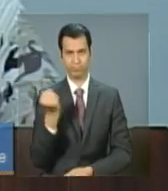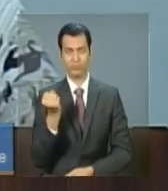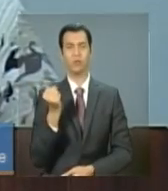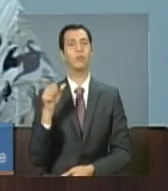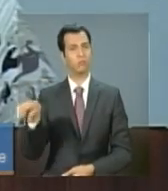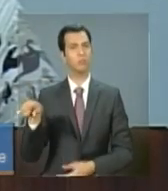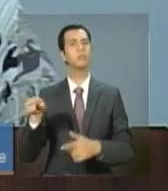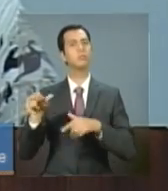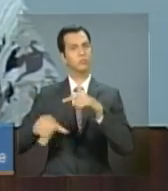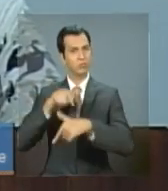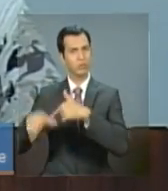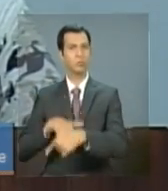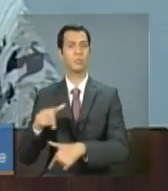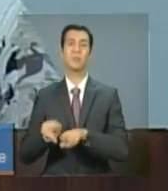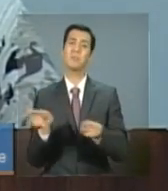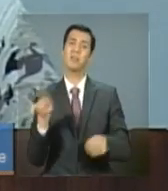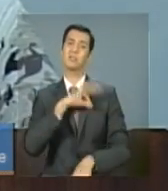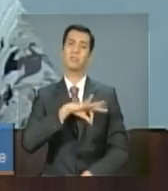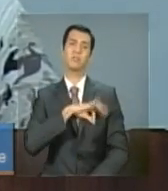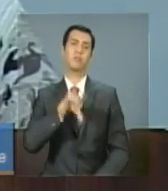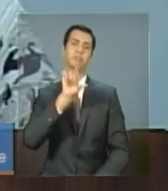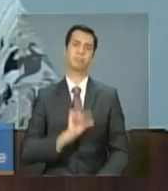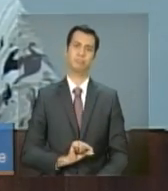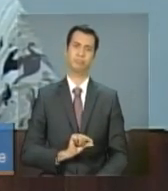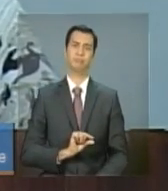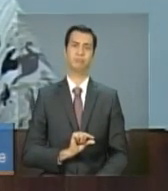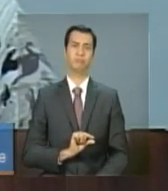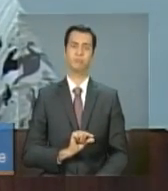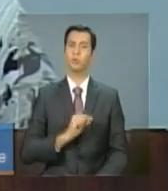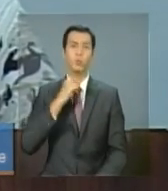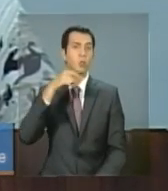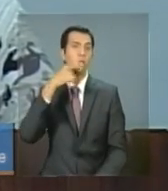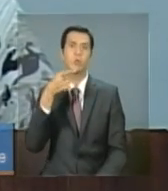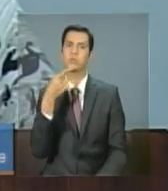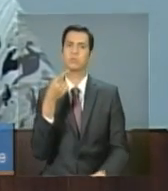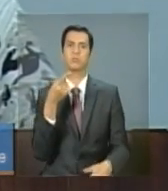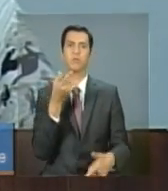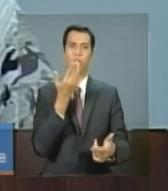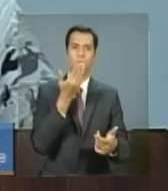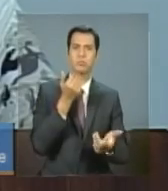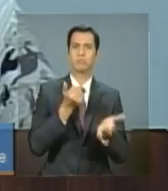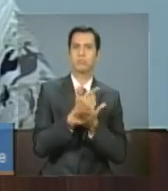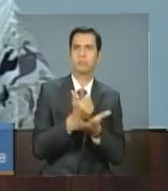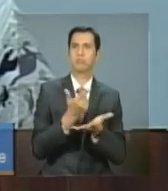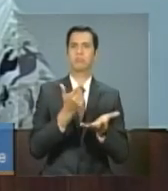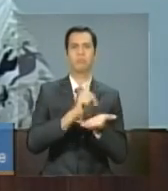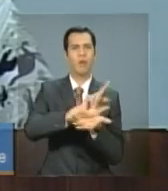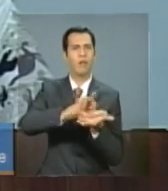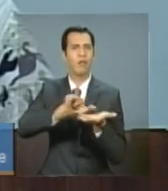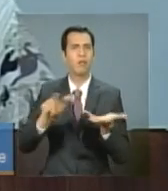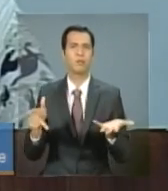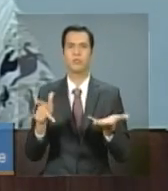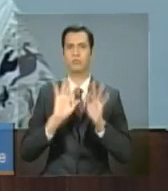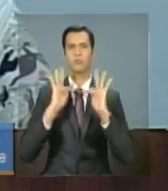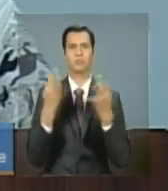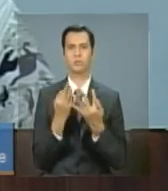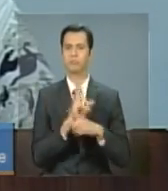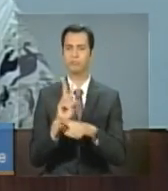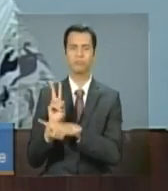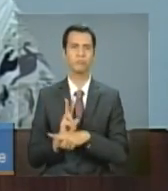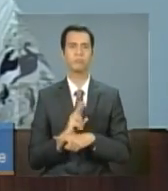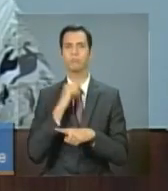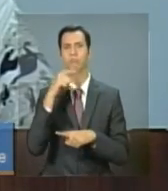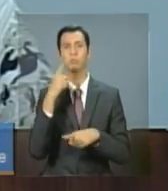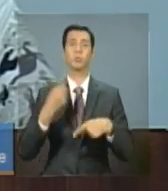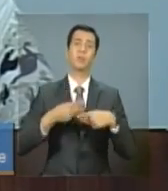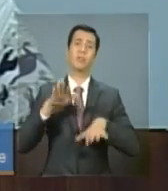mas não recebem o suficiente para garantir o sustento adequado das suas famílias, ou porque são famílias